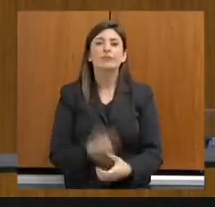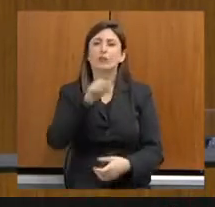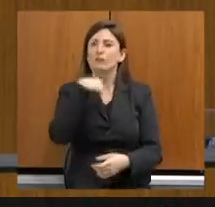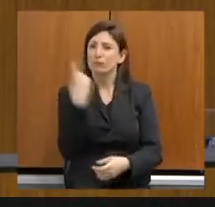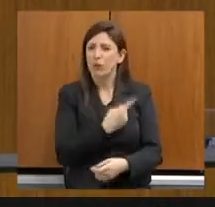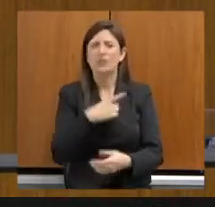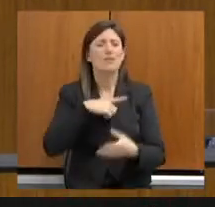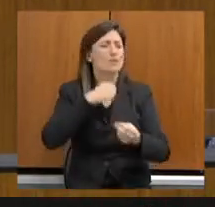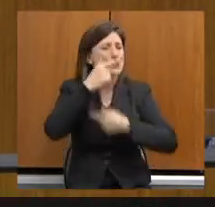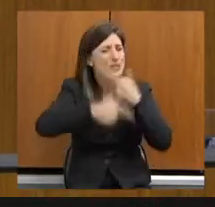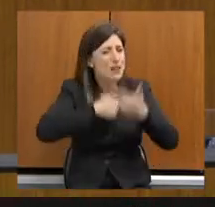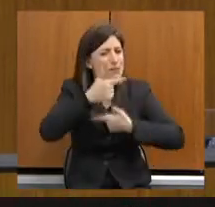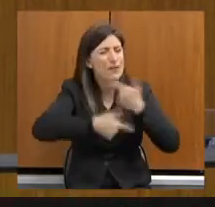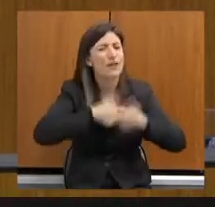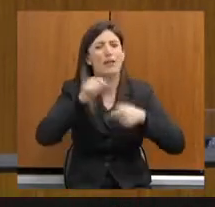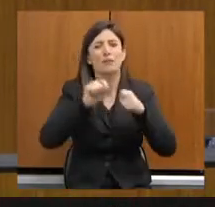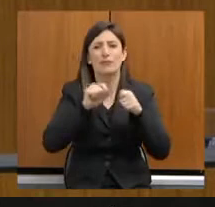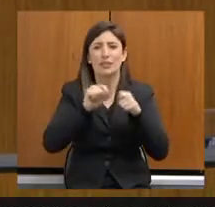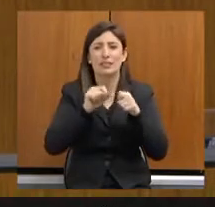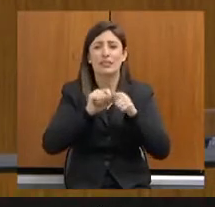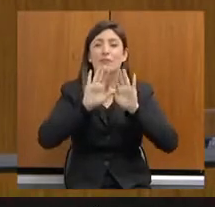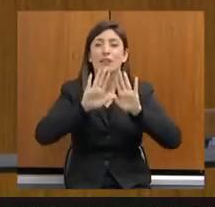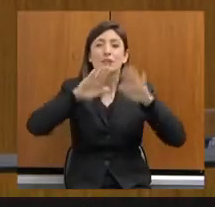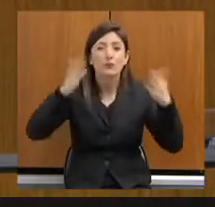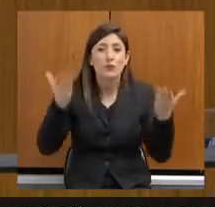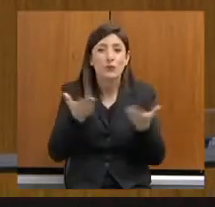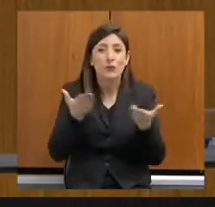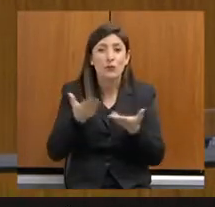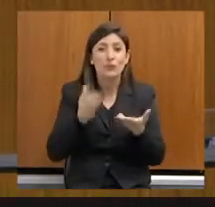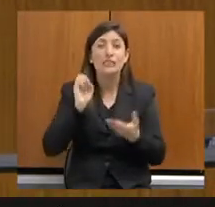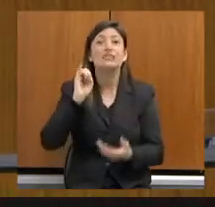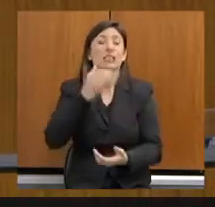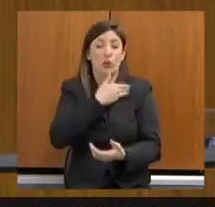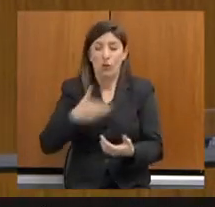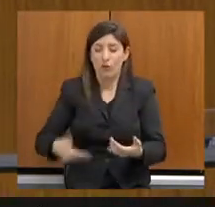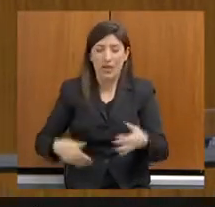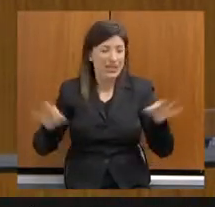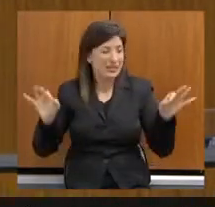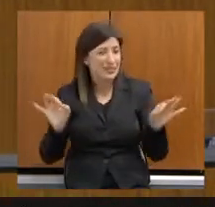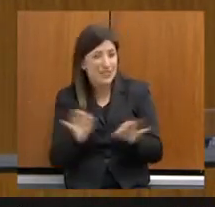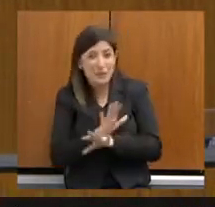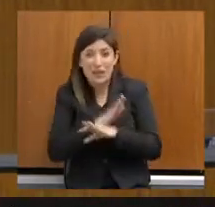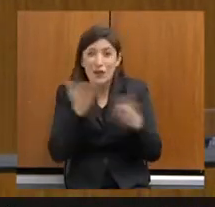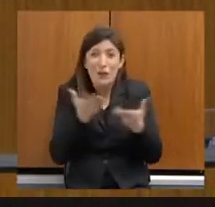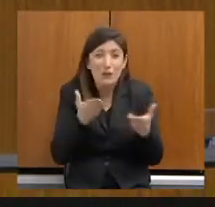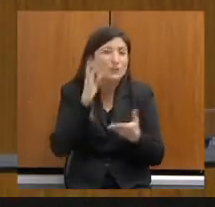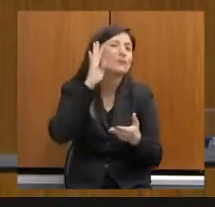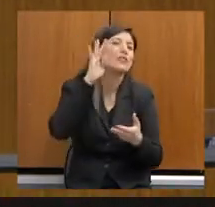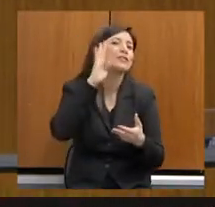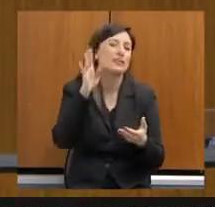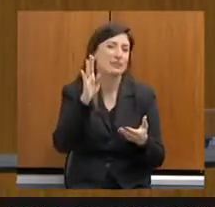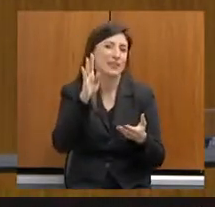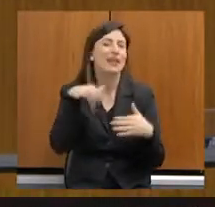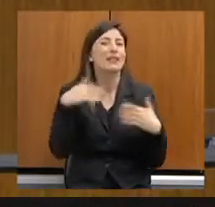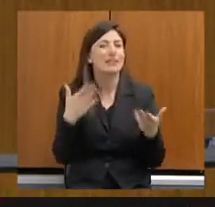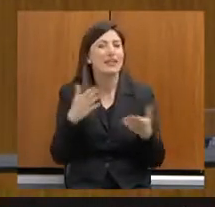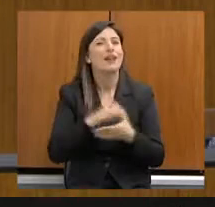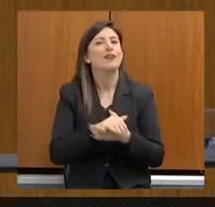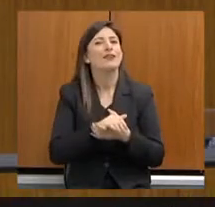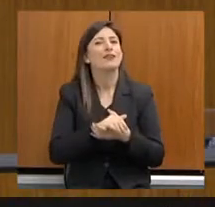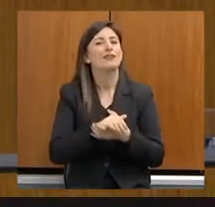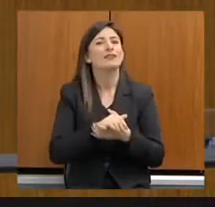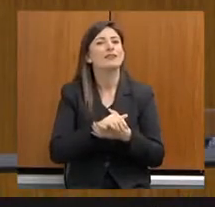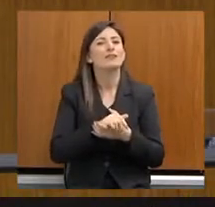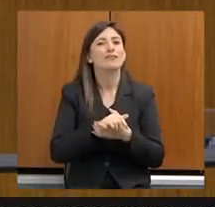muito trabalho pela frente mas hoje se encerrarmos o governo já usa usar inclusive senhor presidente